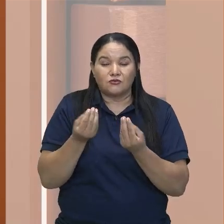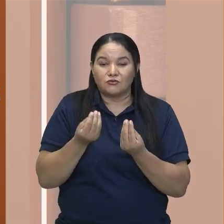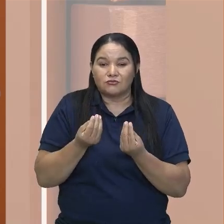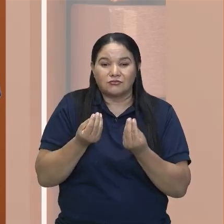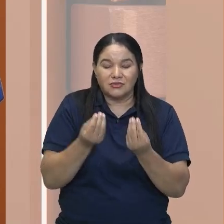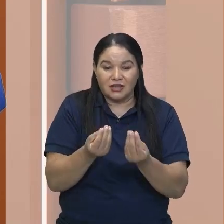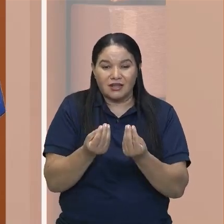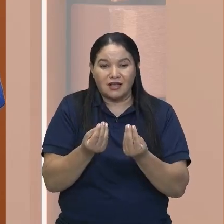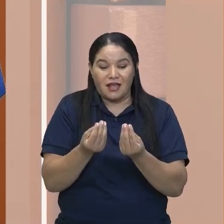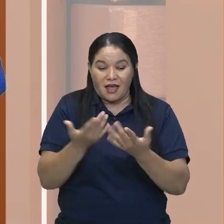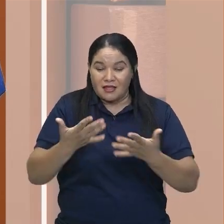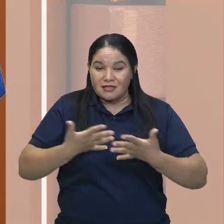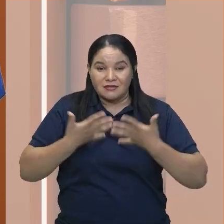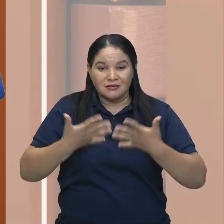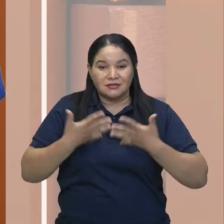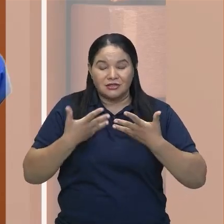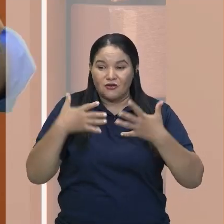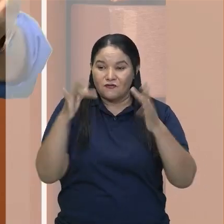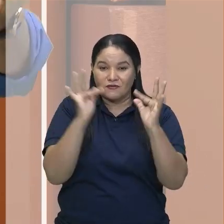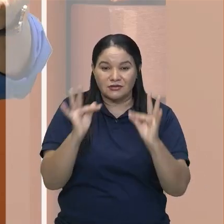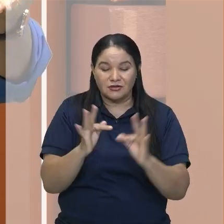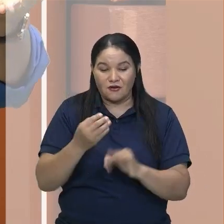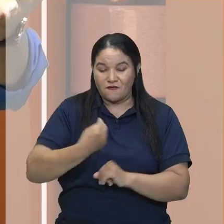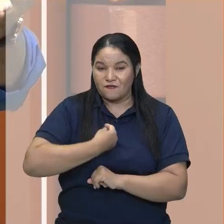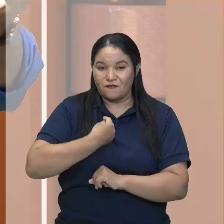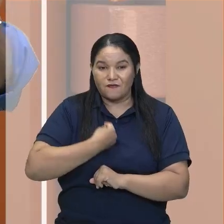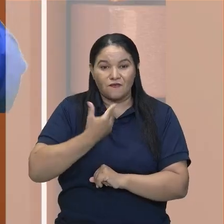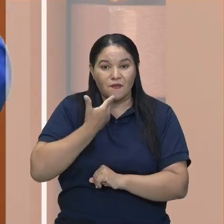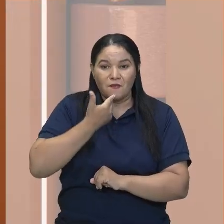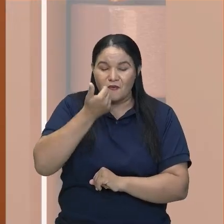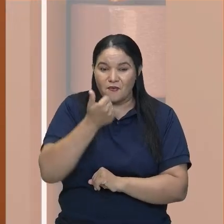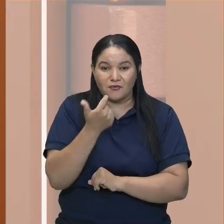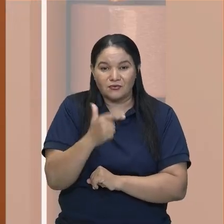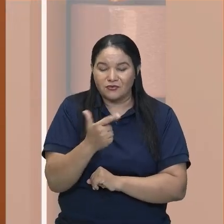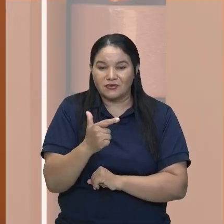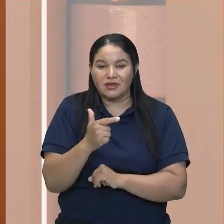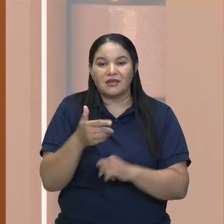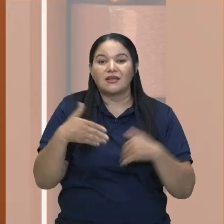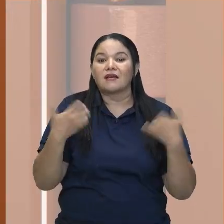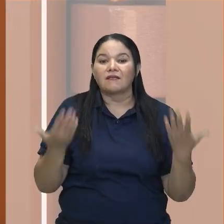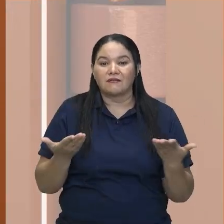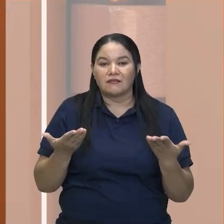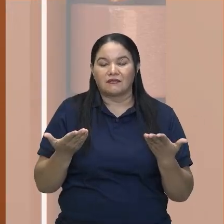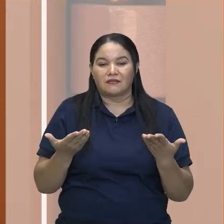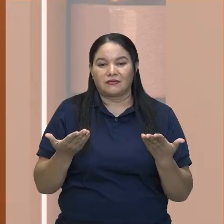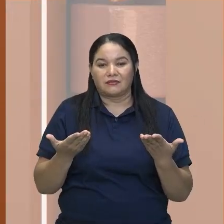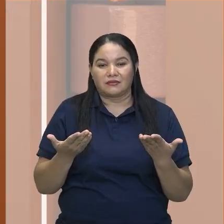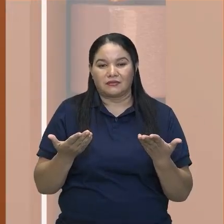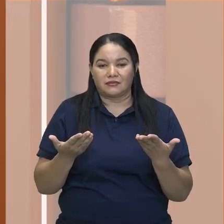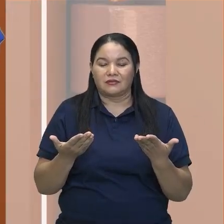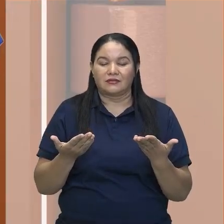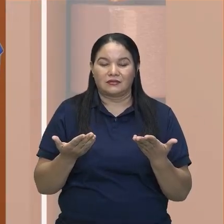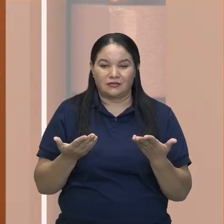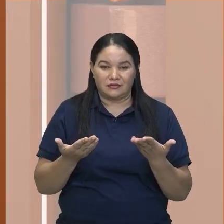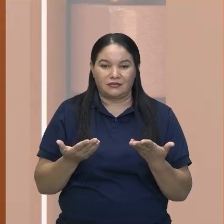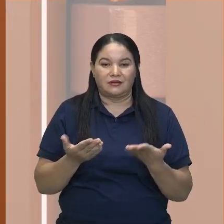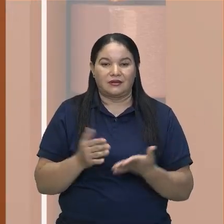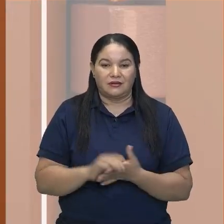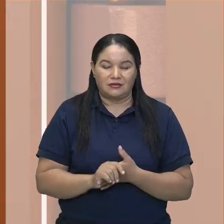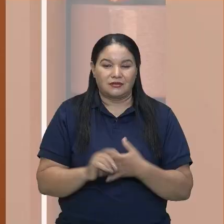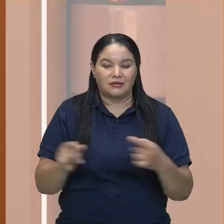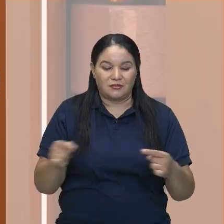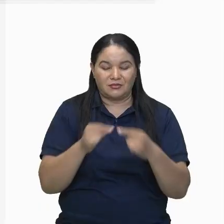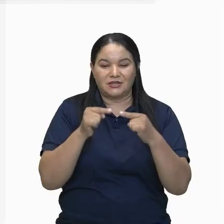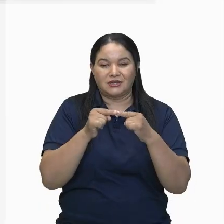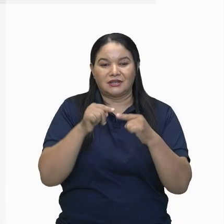alegria e a felicidade e uma vida melhor, e agora, né? É aí que entra o niilismo